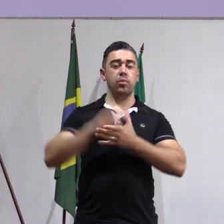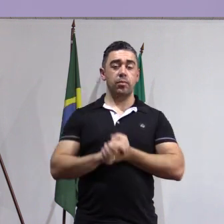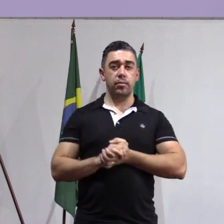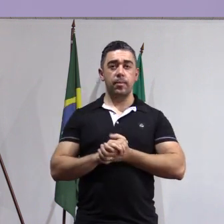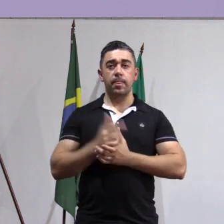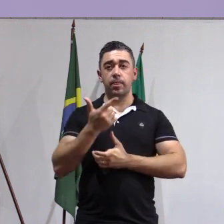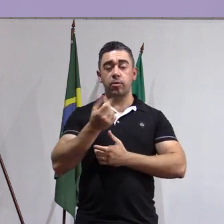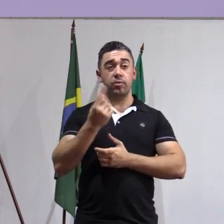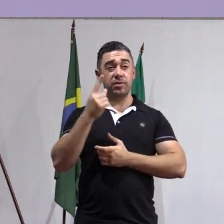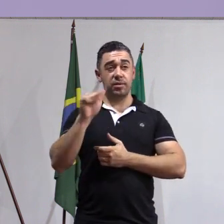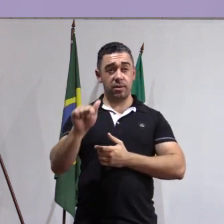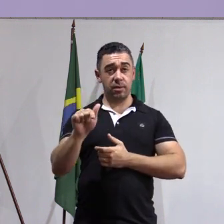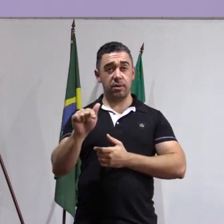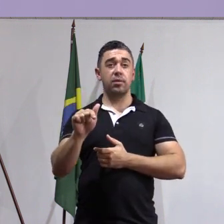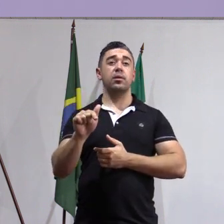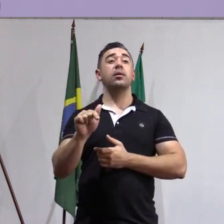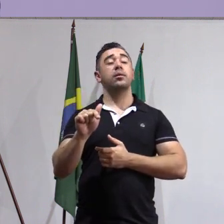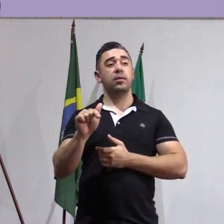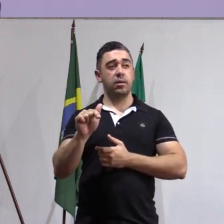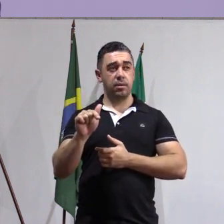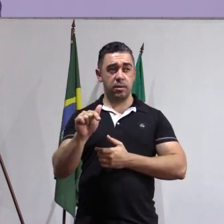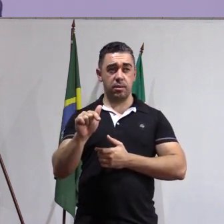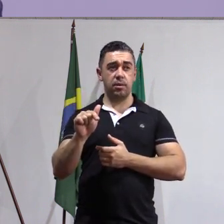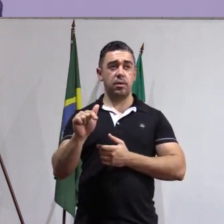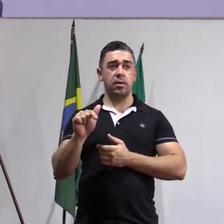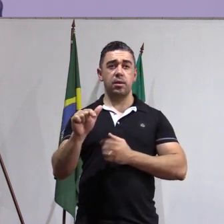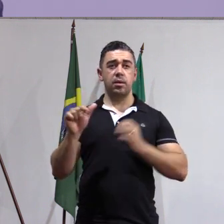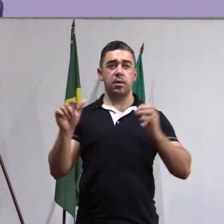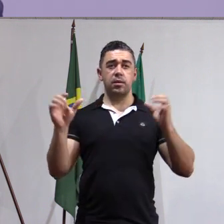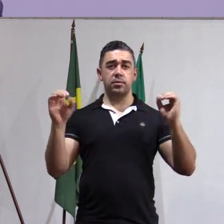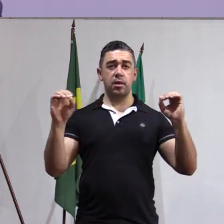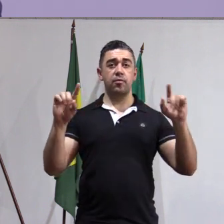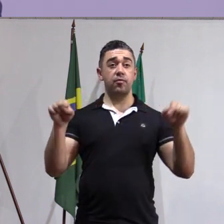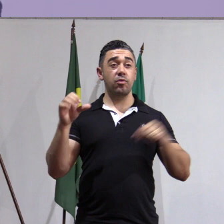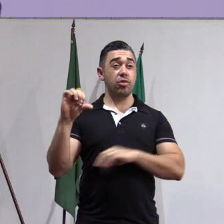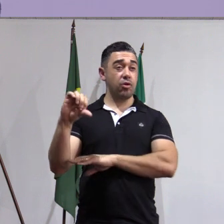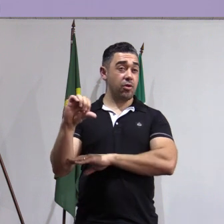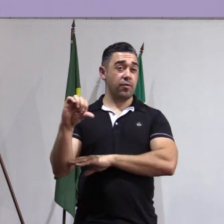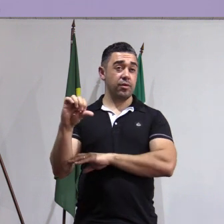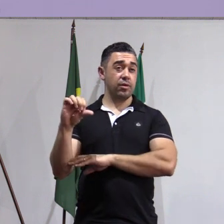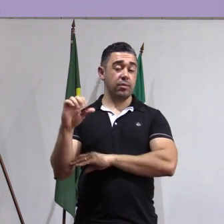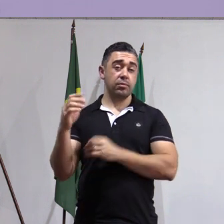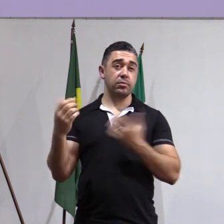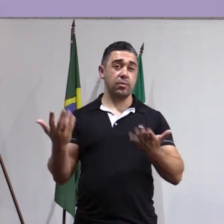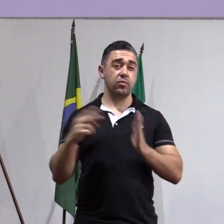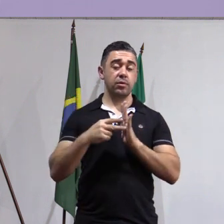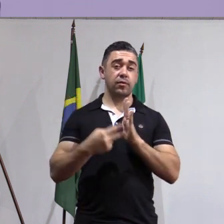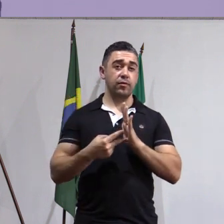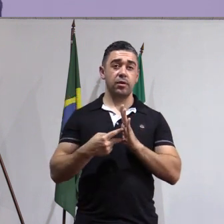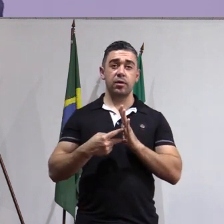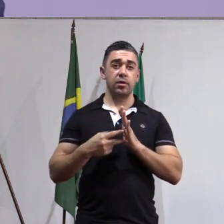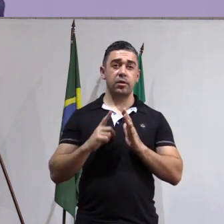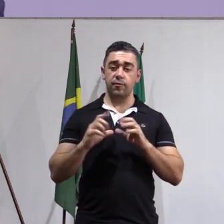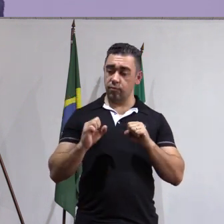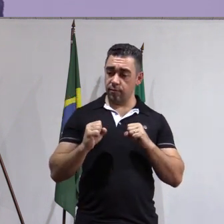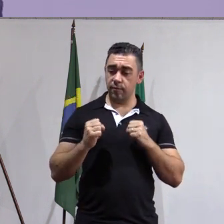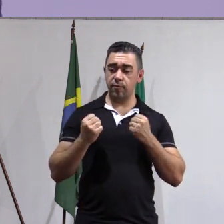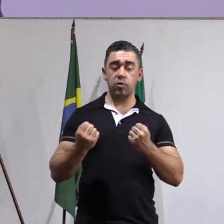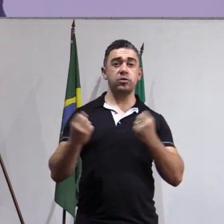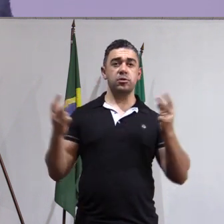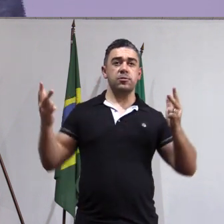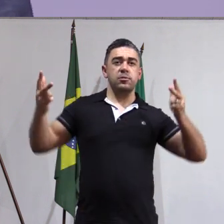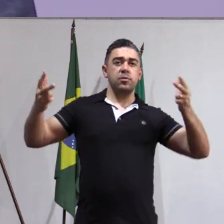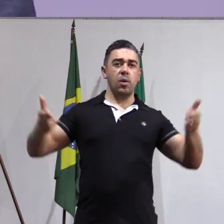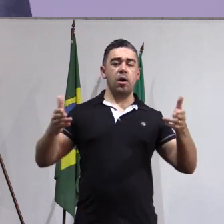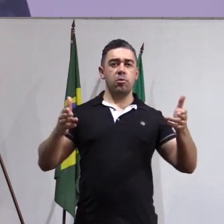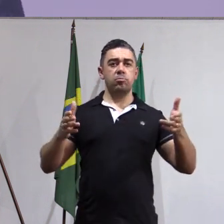Em 2017, esta razão passou a ser de 0,9. Ou seja, foi um grande esforço para democratizar